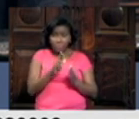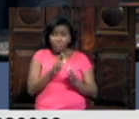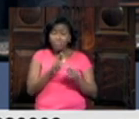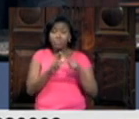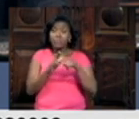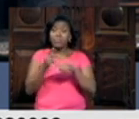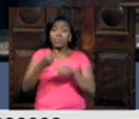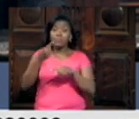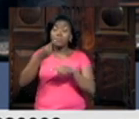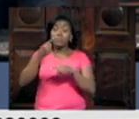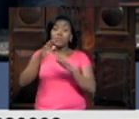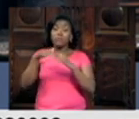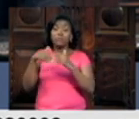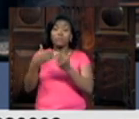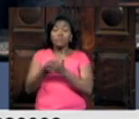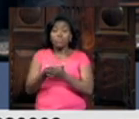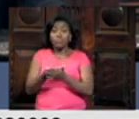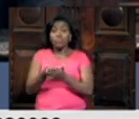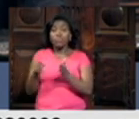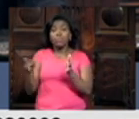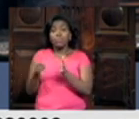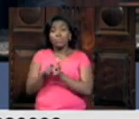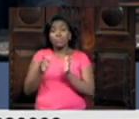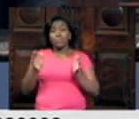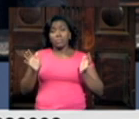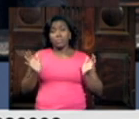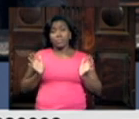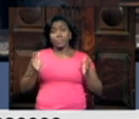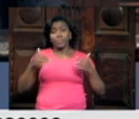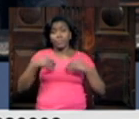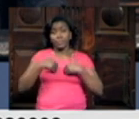do Brasil, está passando por muita dificuldade.